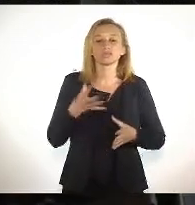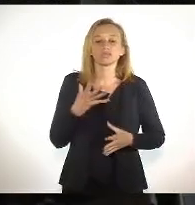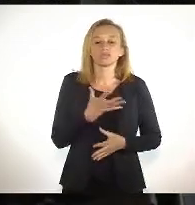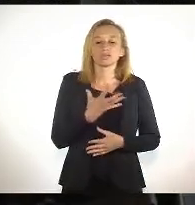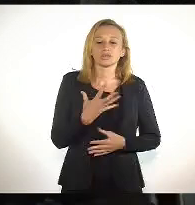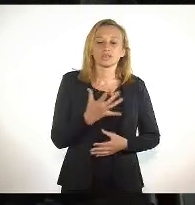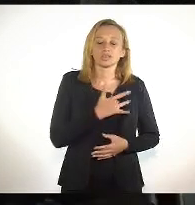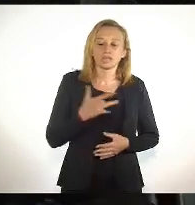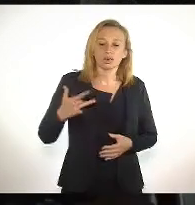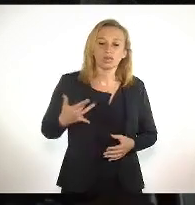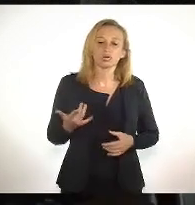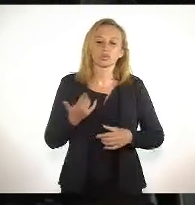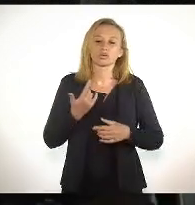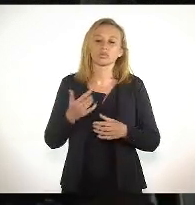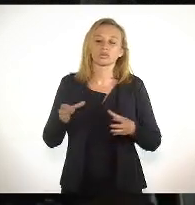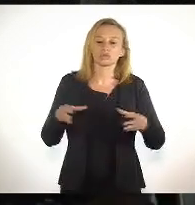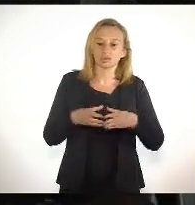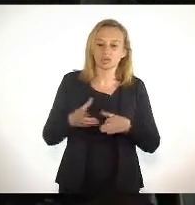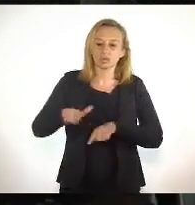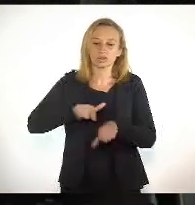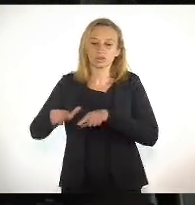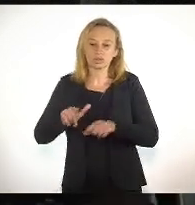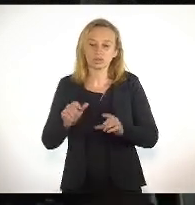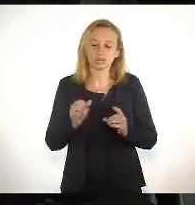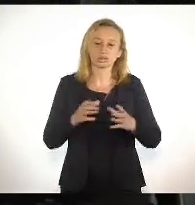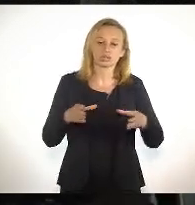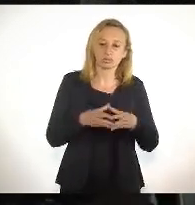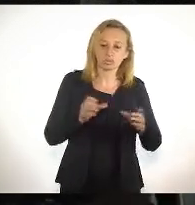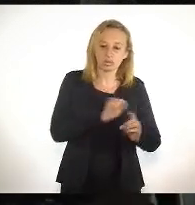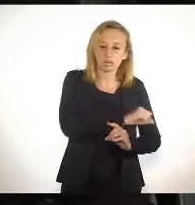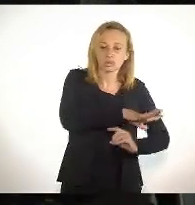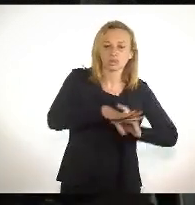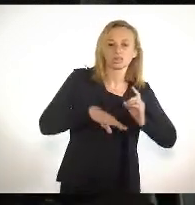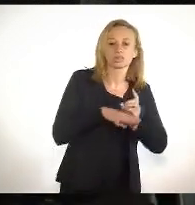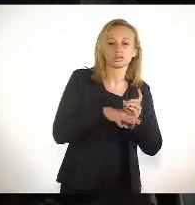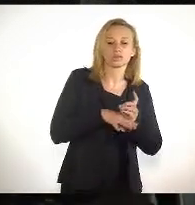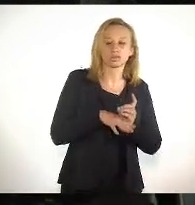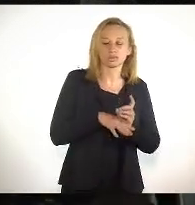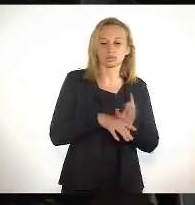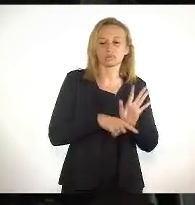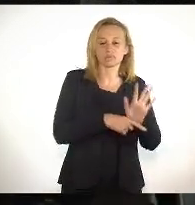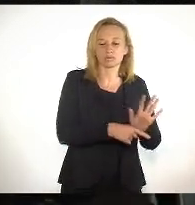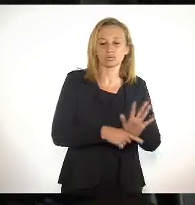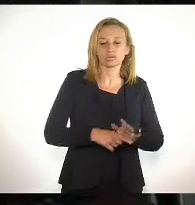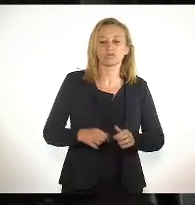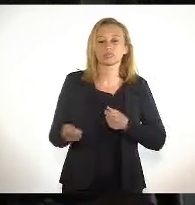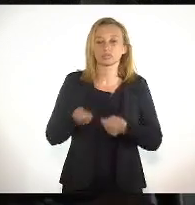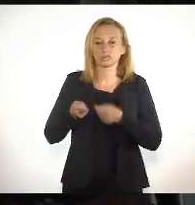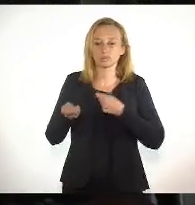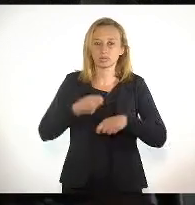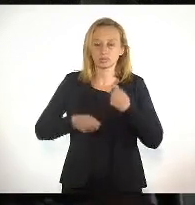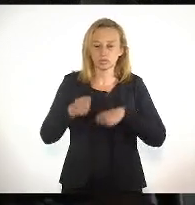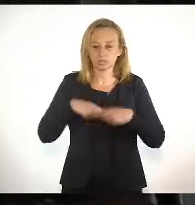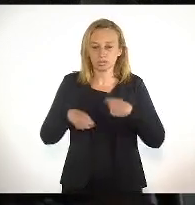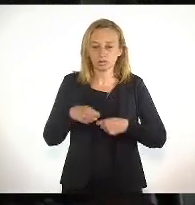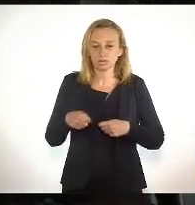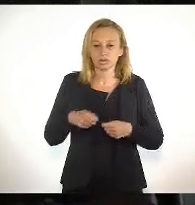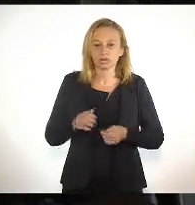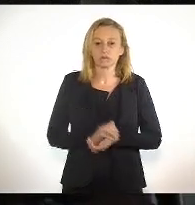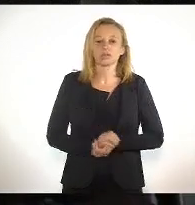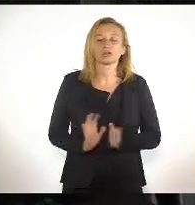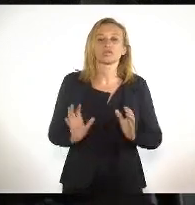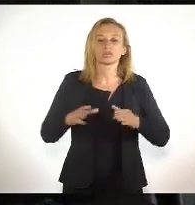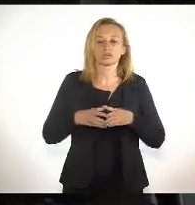Servidores Públicos, de Trabalho, Legislação Social e Seguridade Social, de Orçamento, Finanças, Fiscalização Financeira e Controle. Para emitir parecer pela